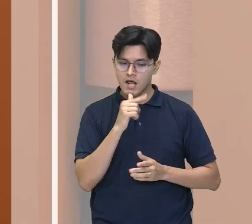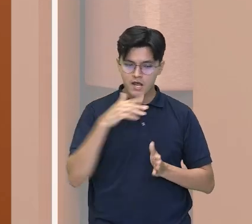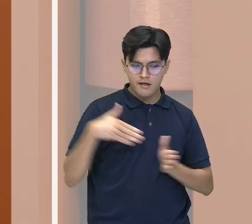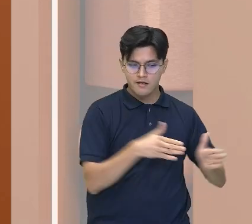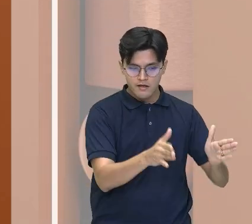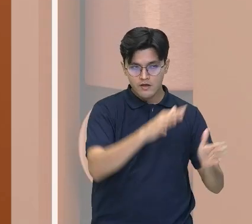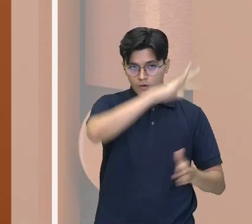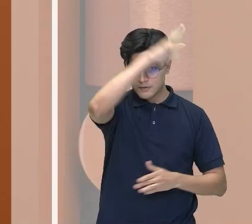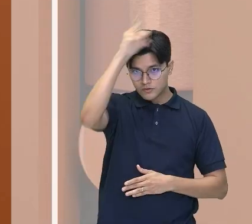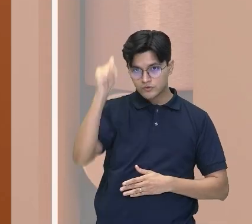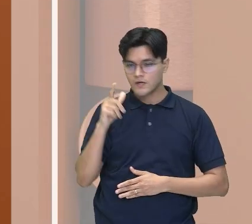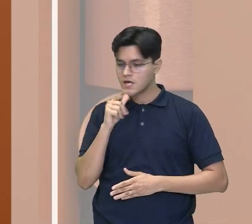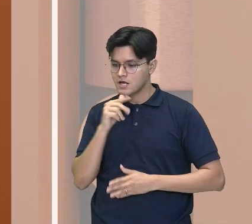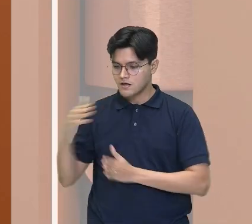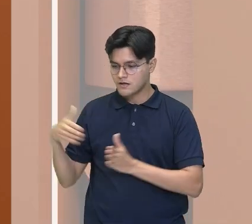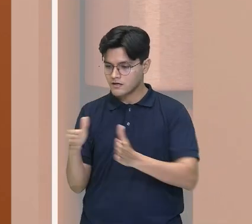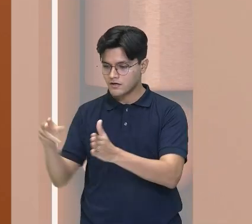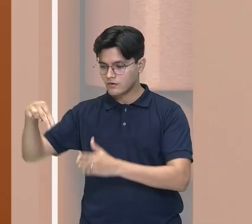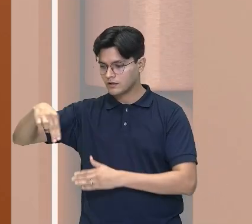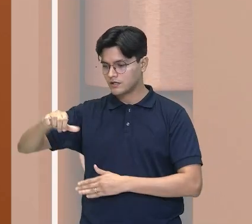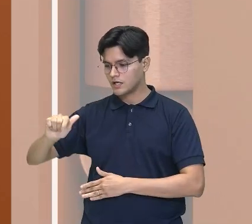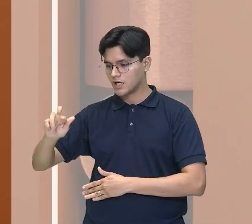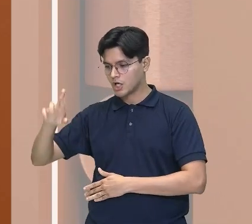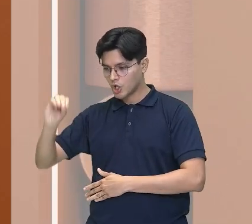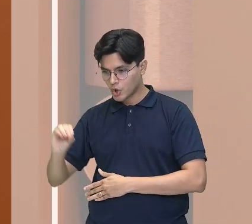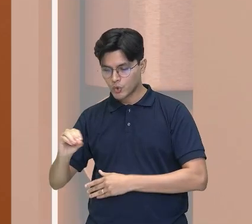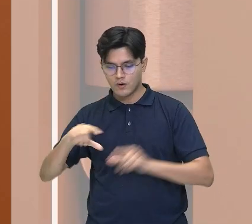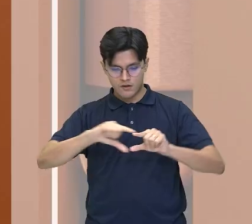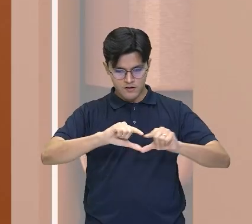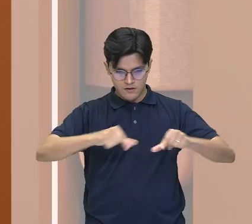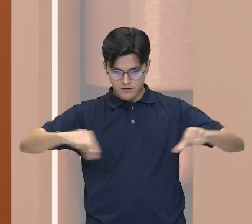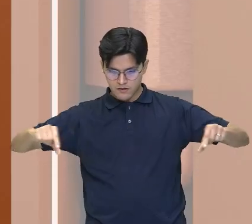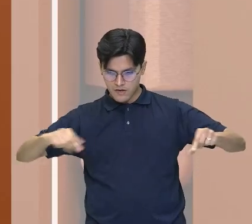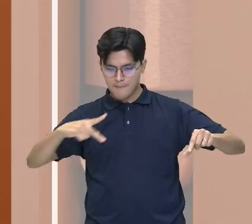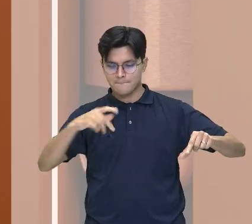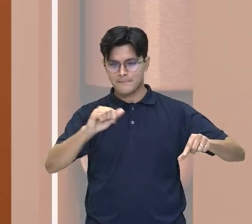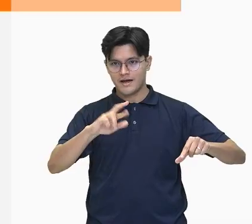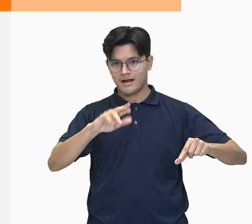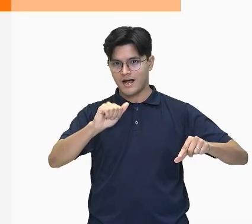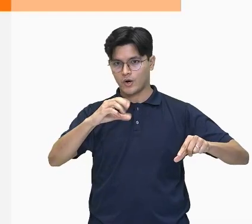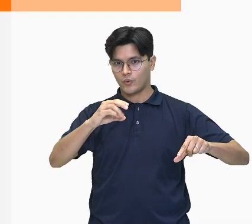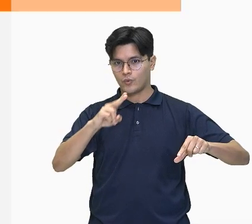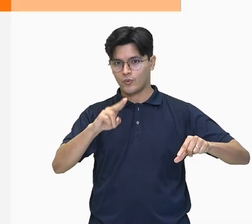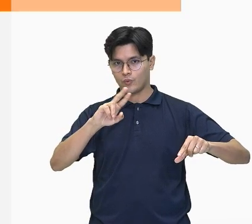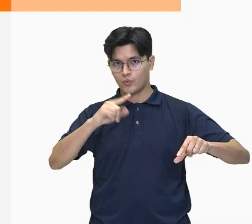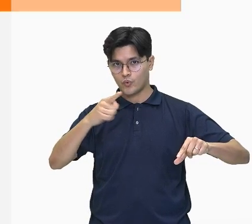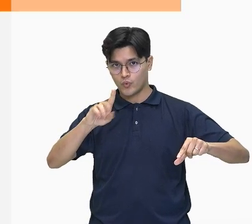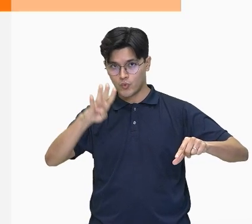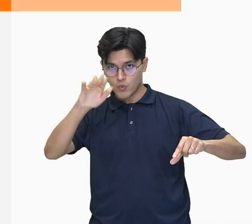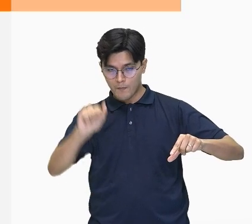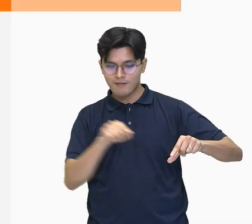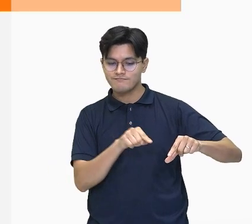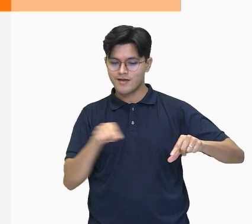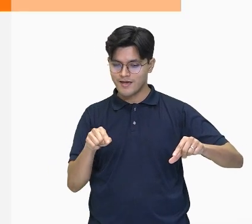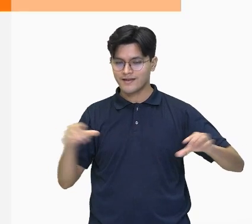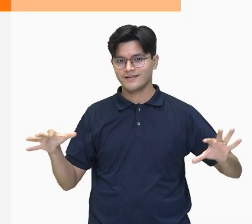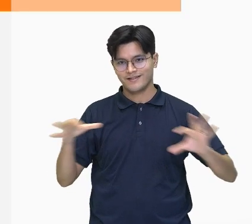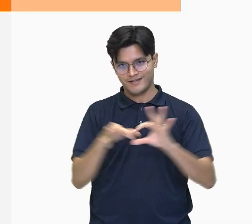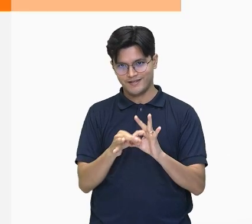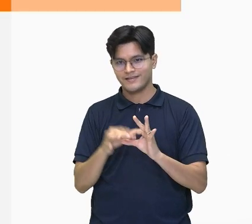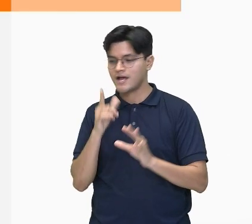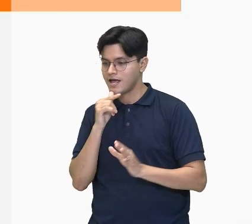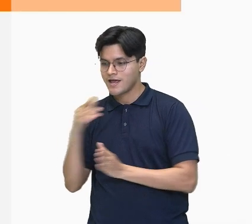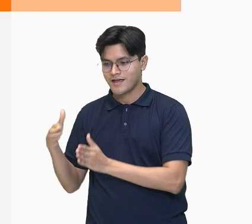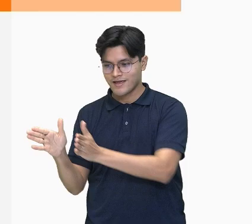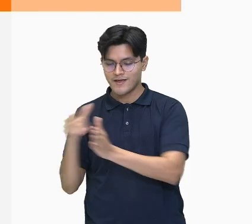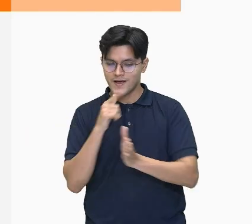um outro elemento constituinte, que são os igarapés. Os igarapés são pequenos rios da